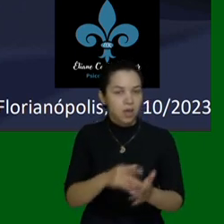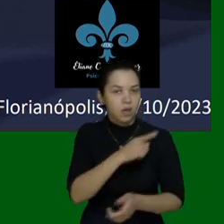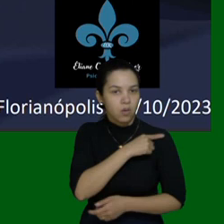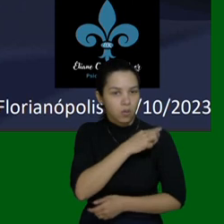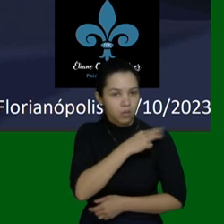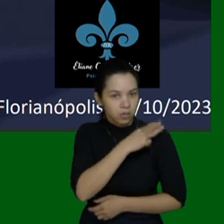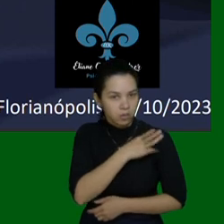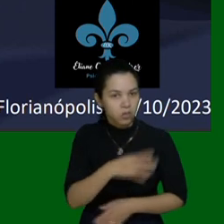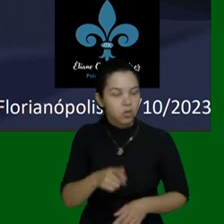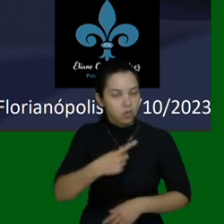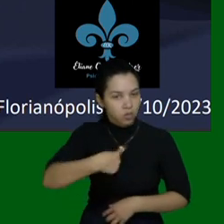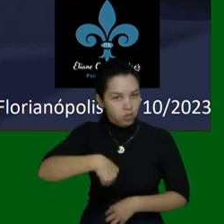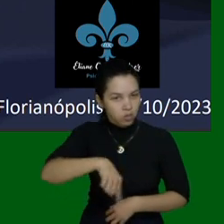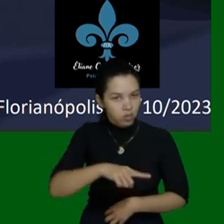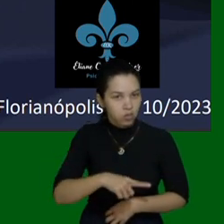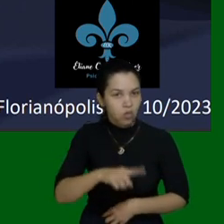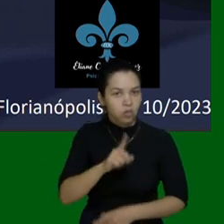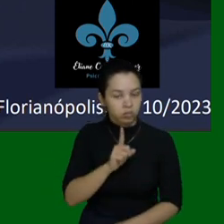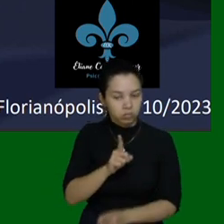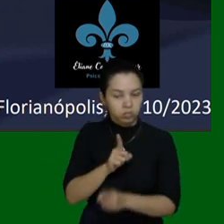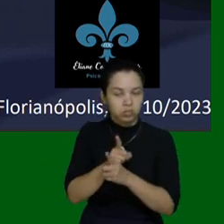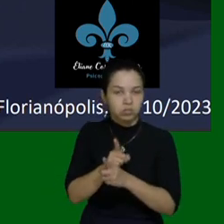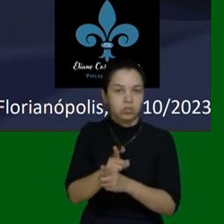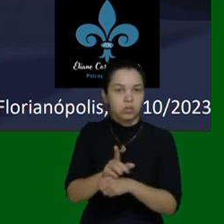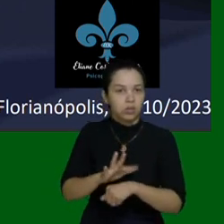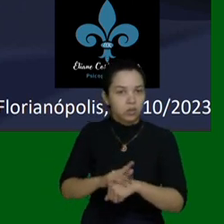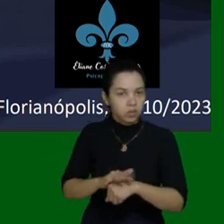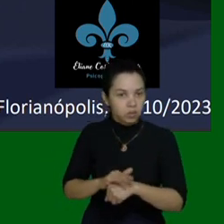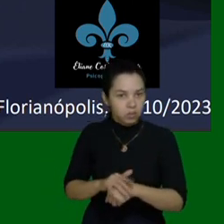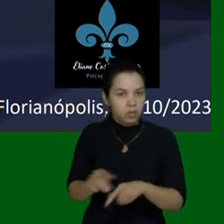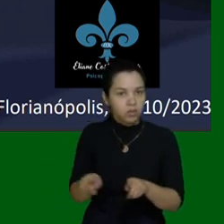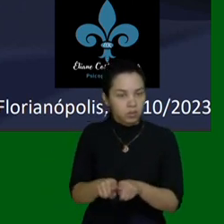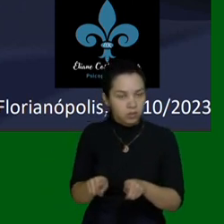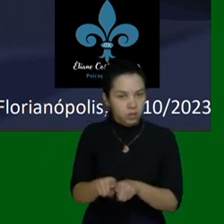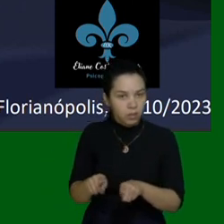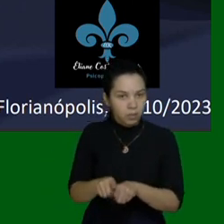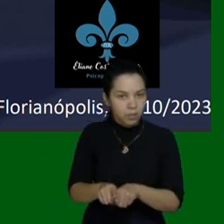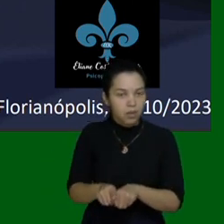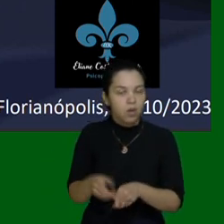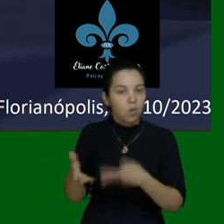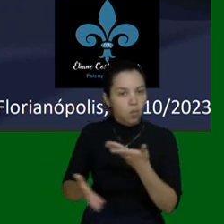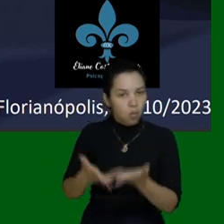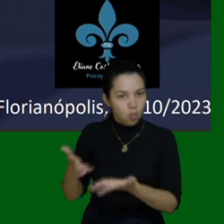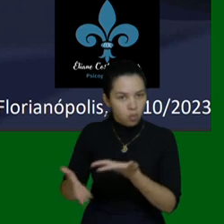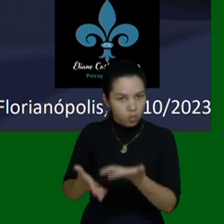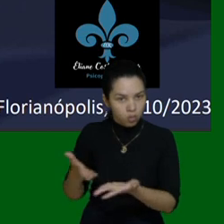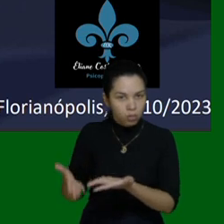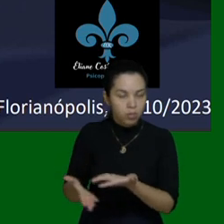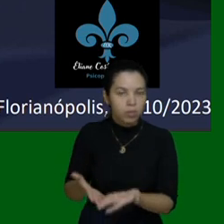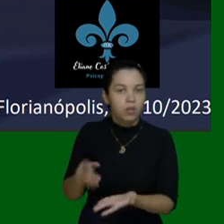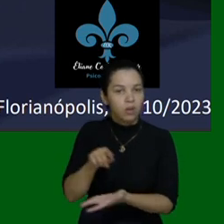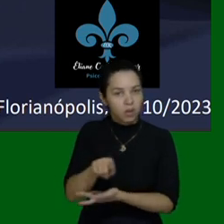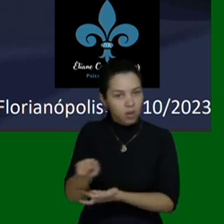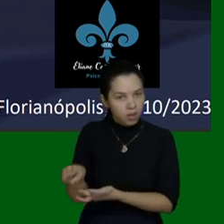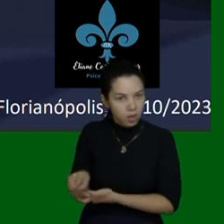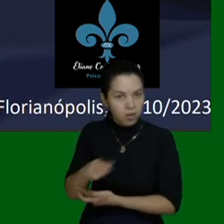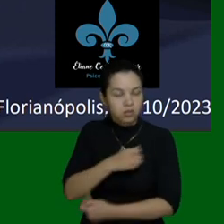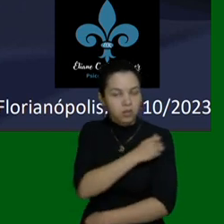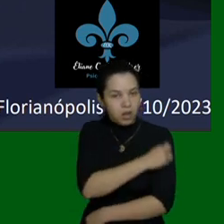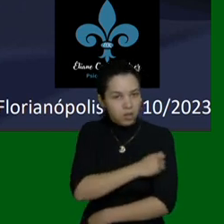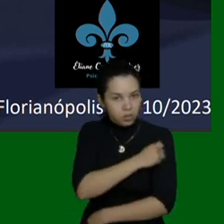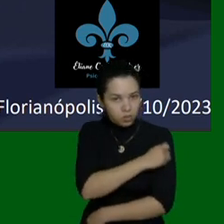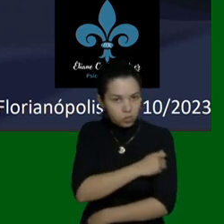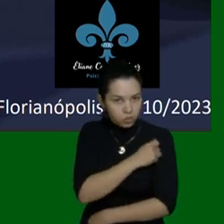faz diagnóstico e intervenção desses estudantes com dificuldades